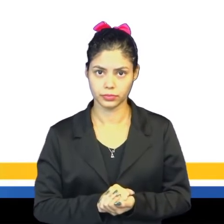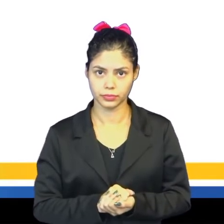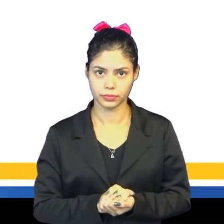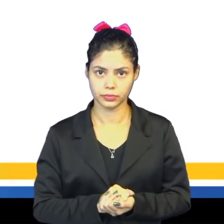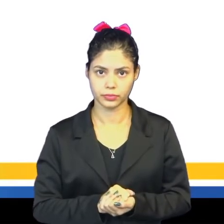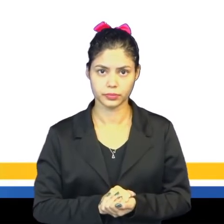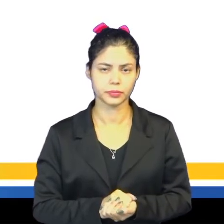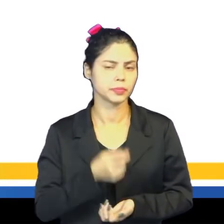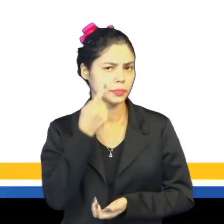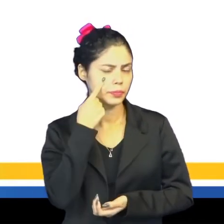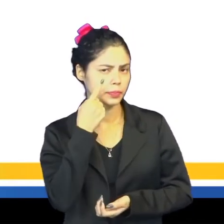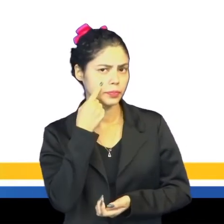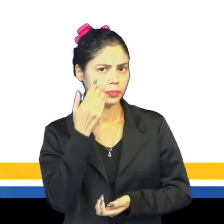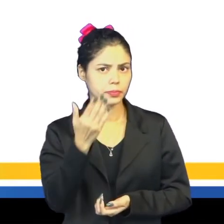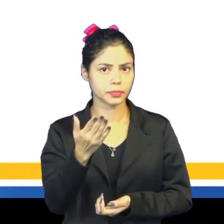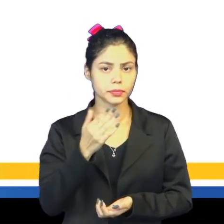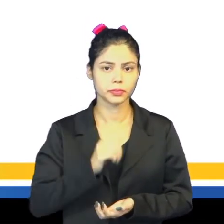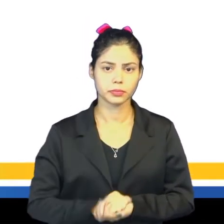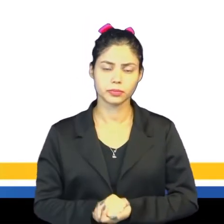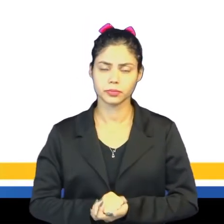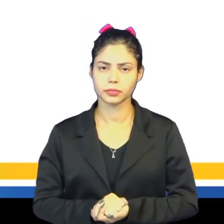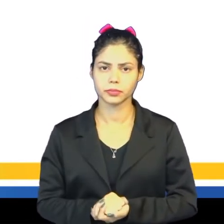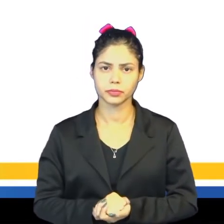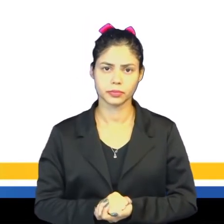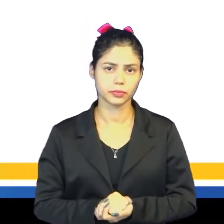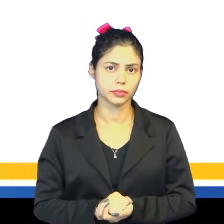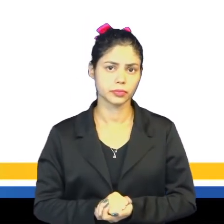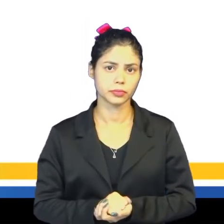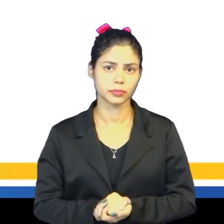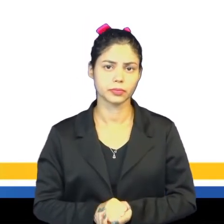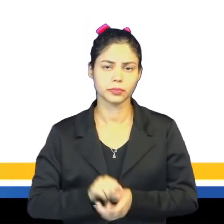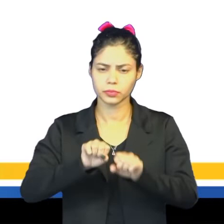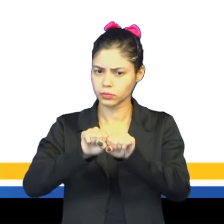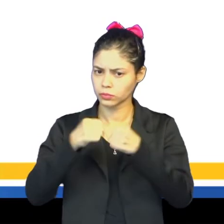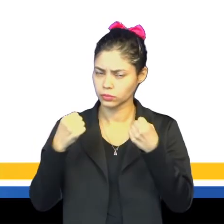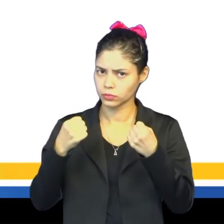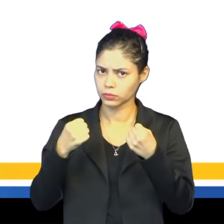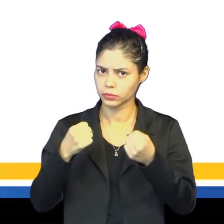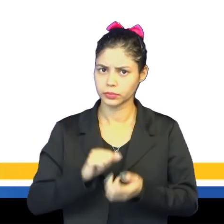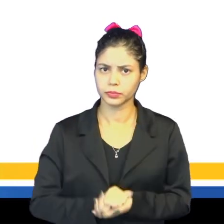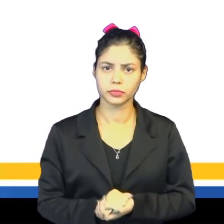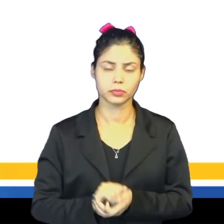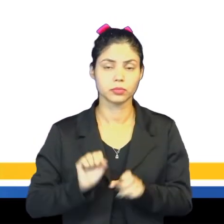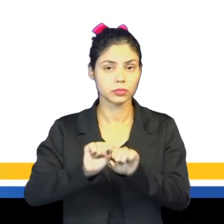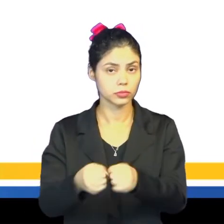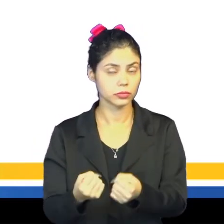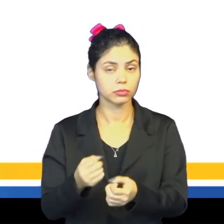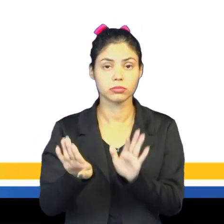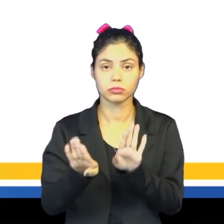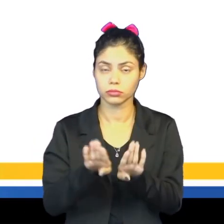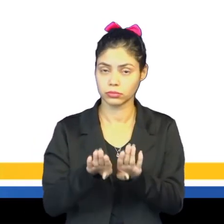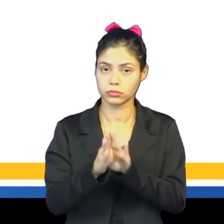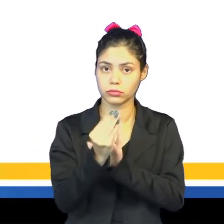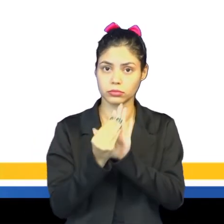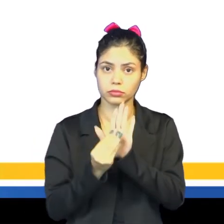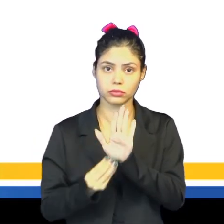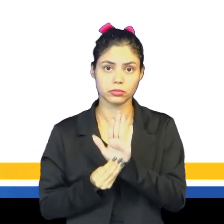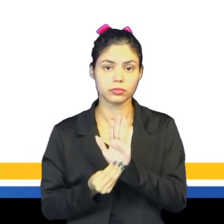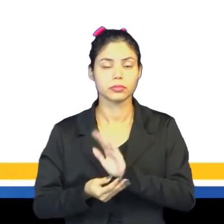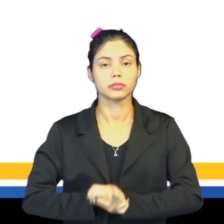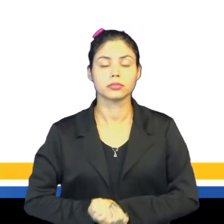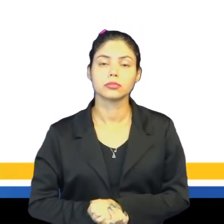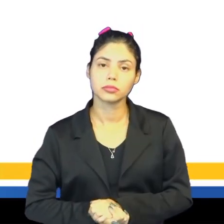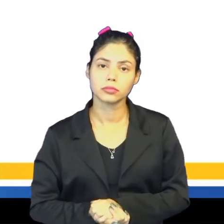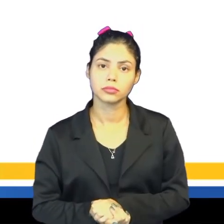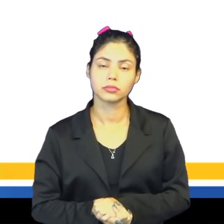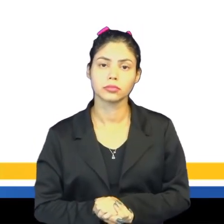observe que aí, tá, houve um rompimento de quebra de padrão. Por quê?